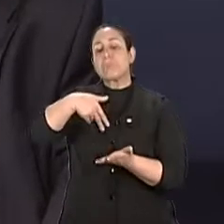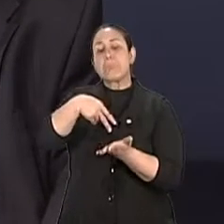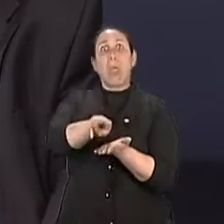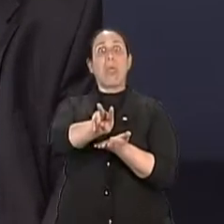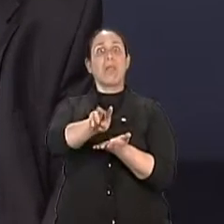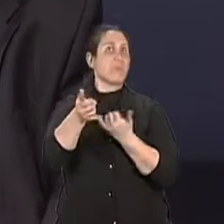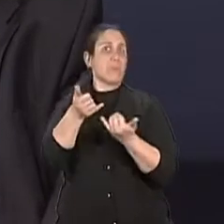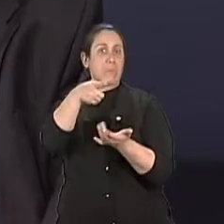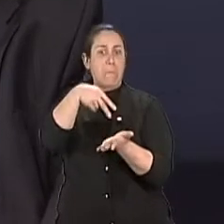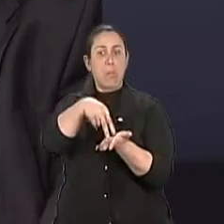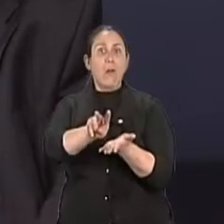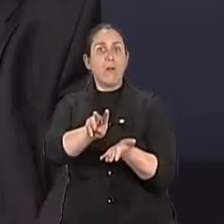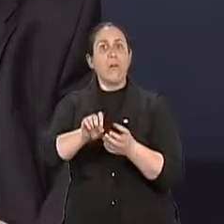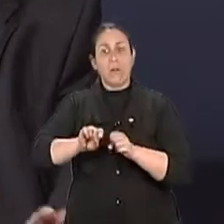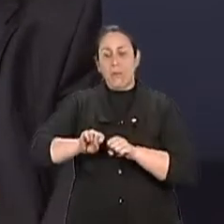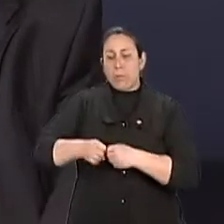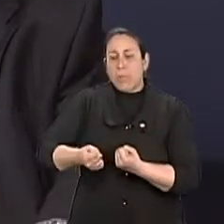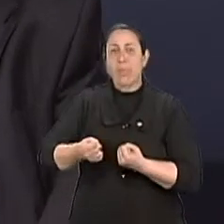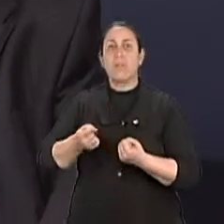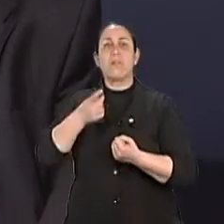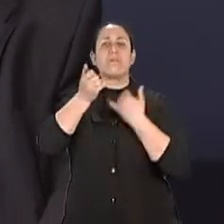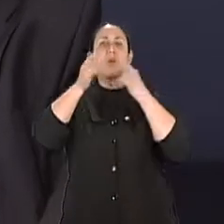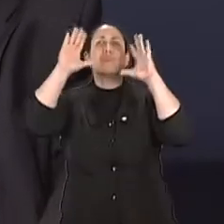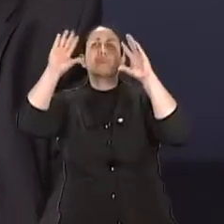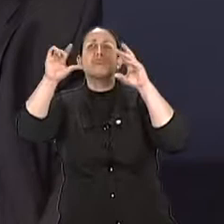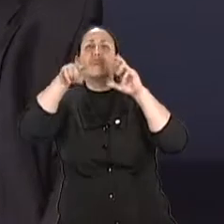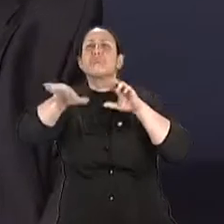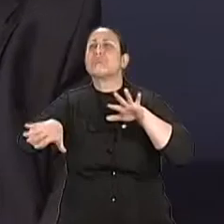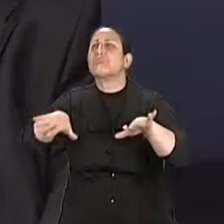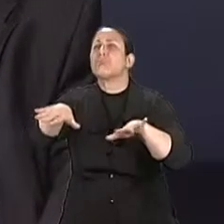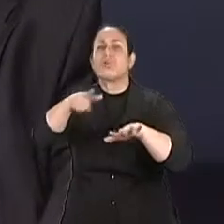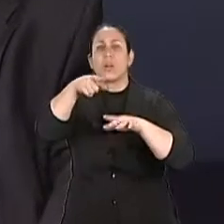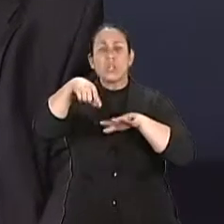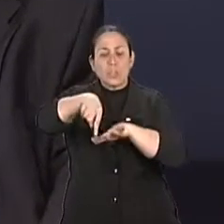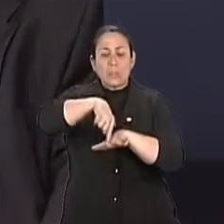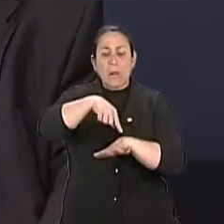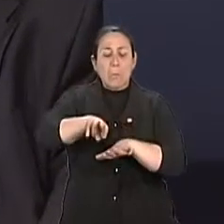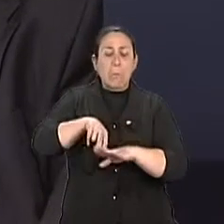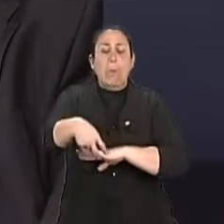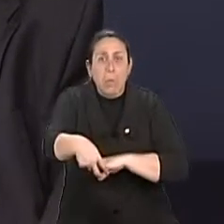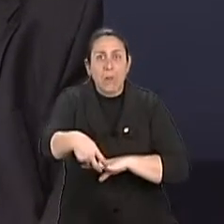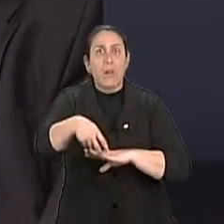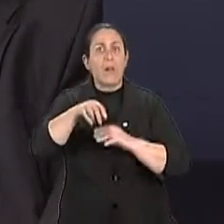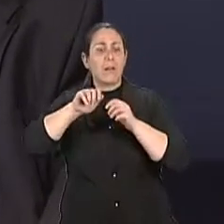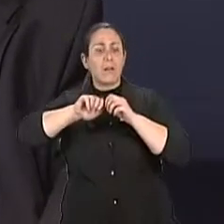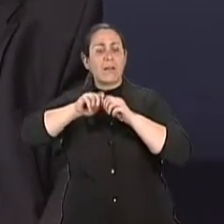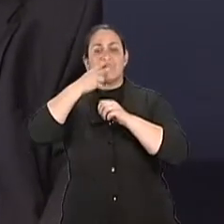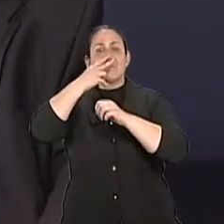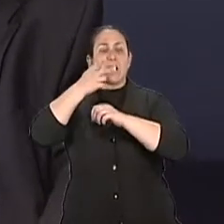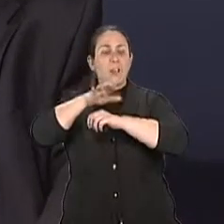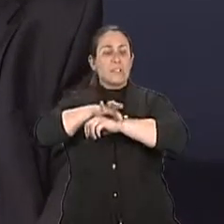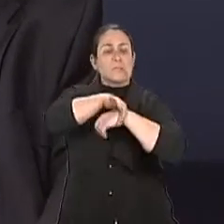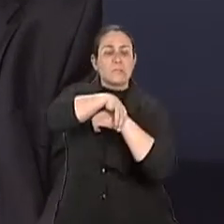solto ou uma casa com pouca iluminação, um chinelo no meio do caminho, essas coisas que promovem